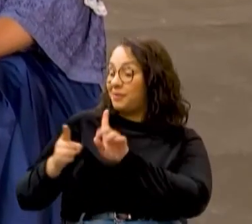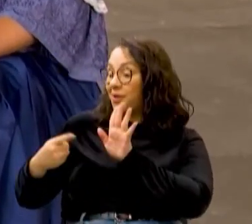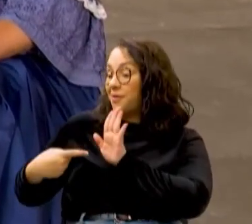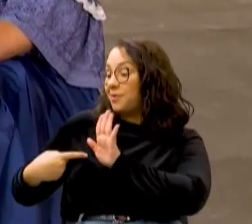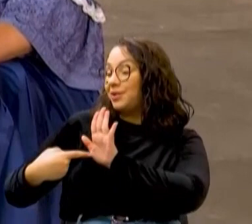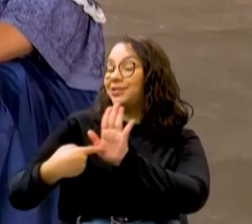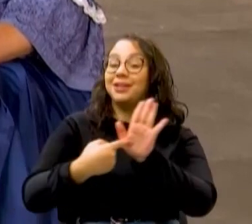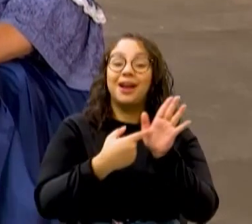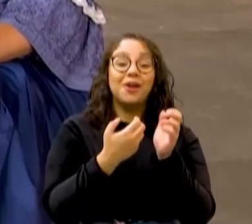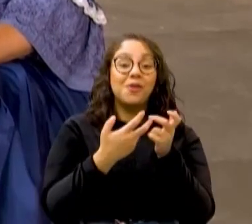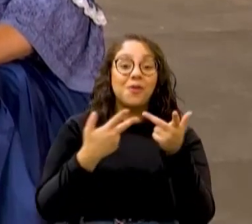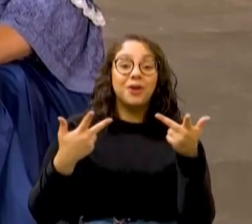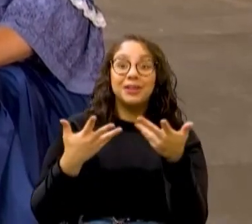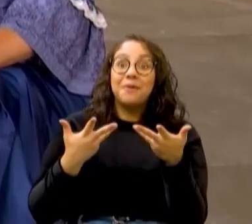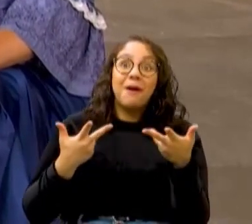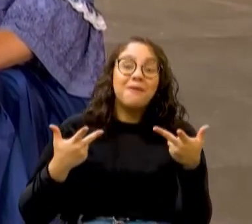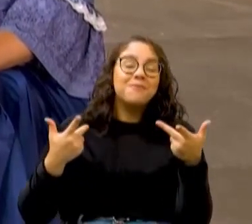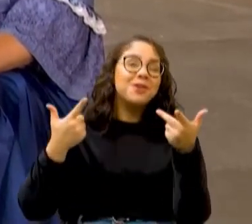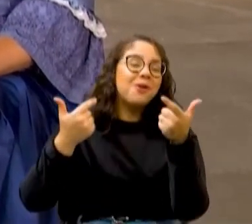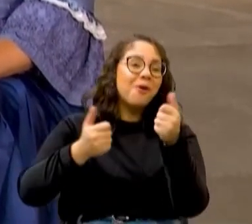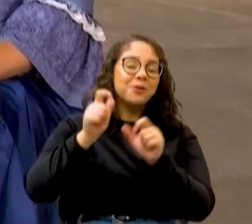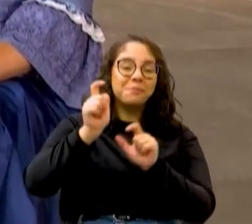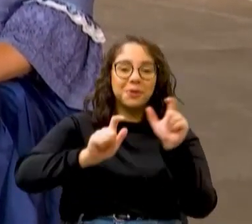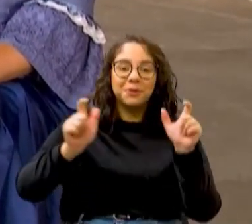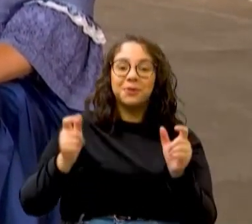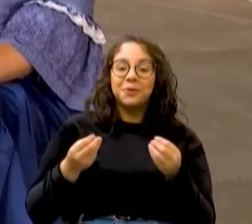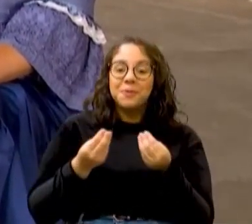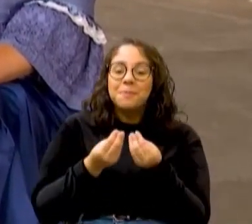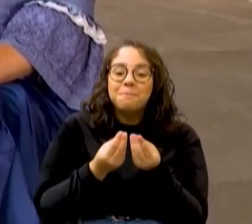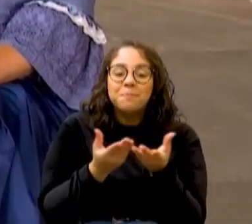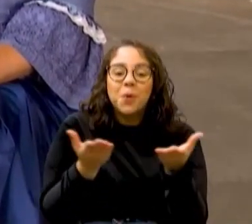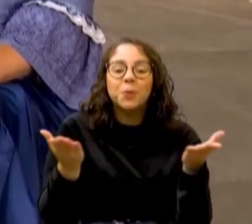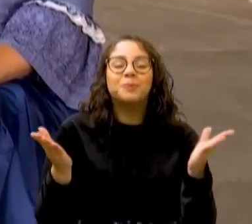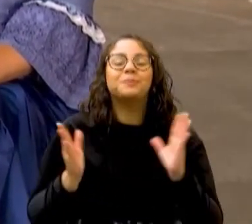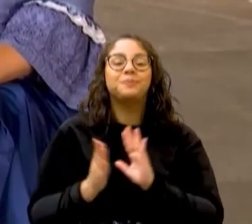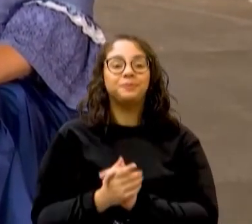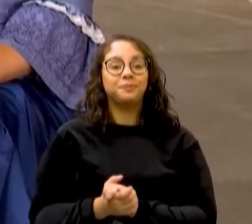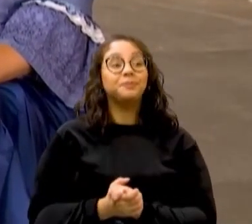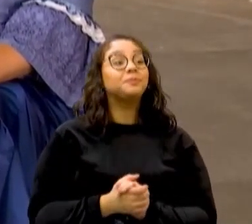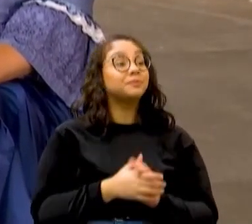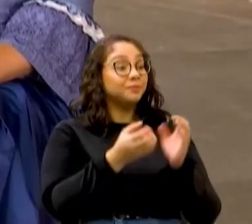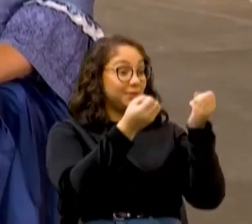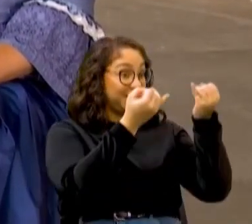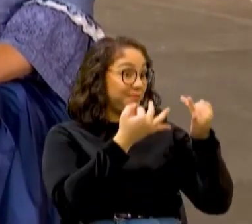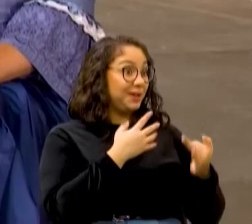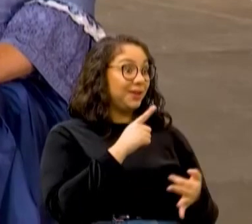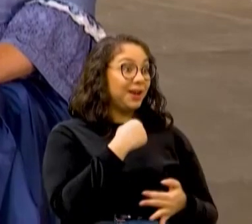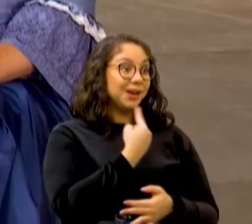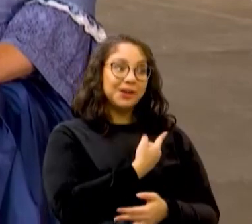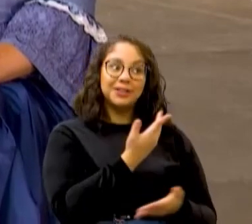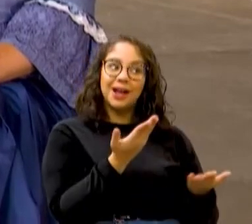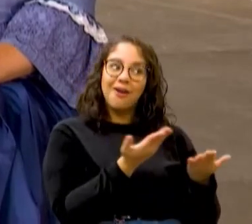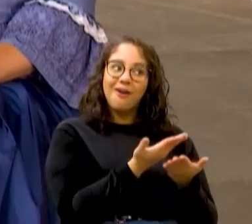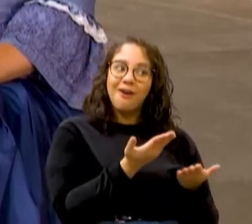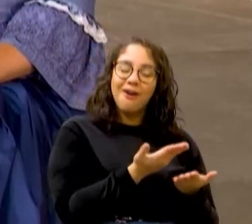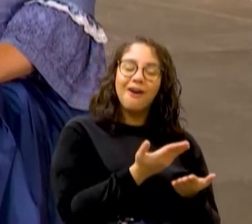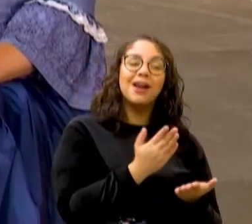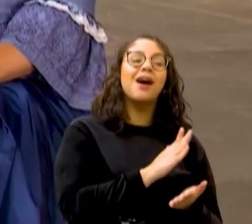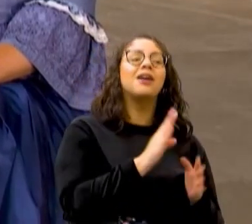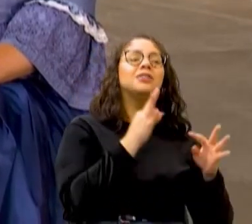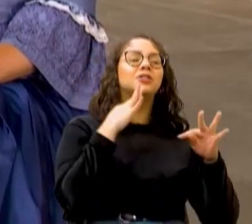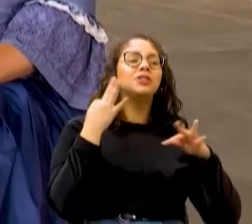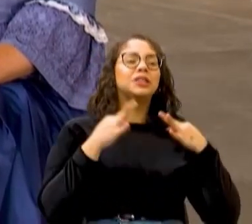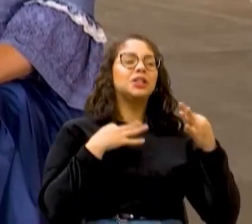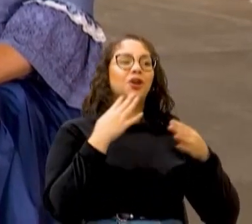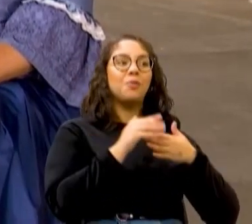mostrar essas Maravilhas que nós temos aqui para todos agora fala para gente ser guia de turismo hoje